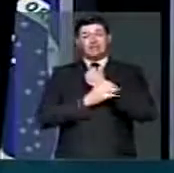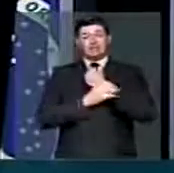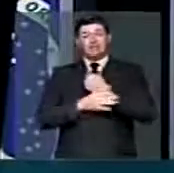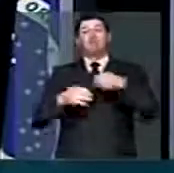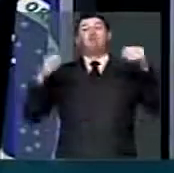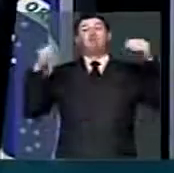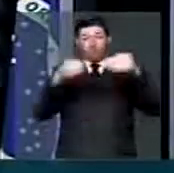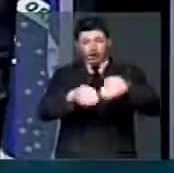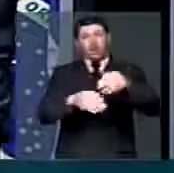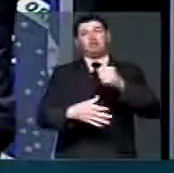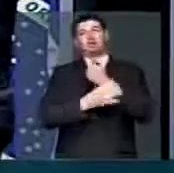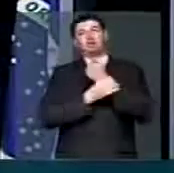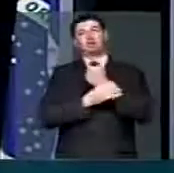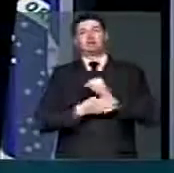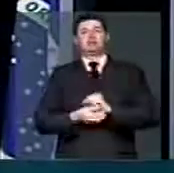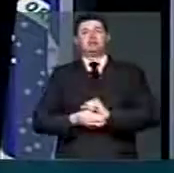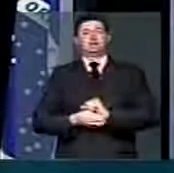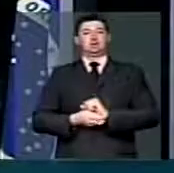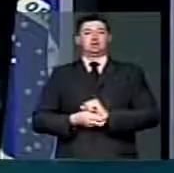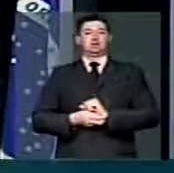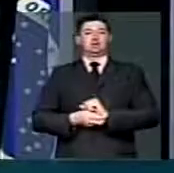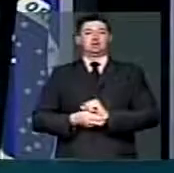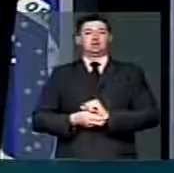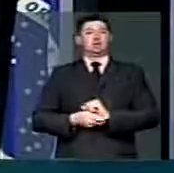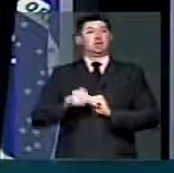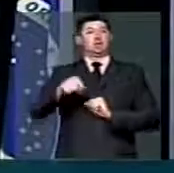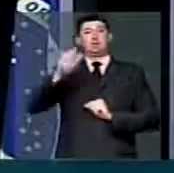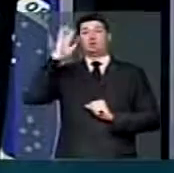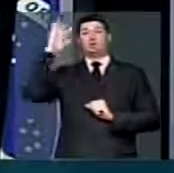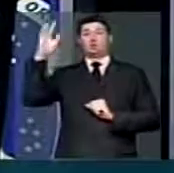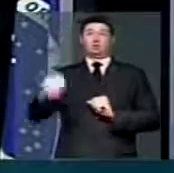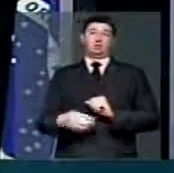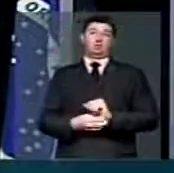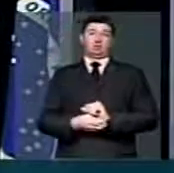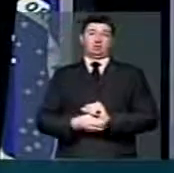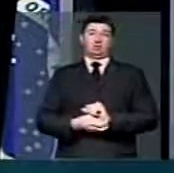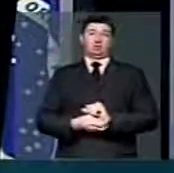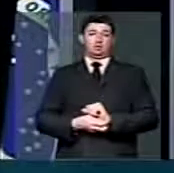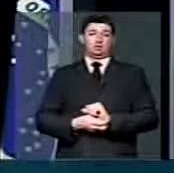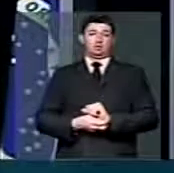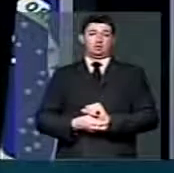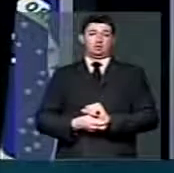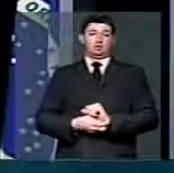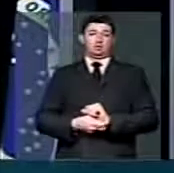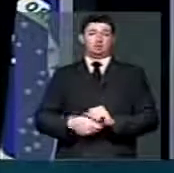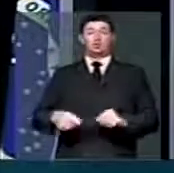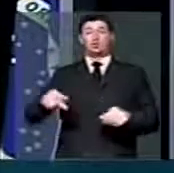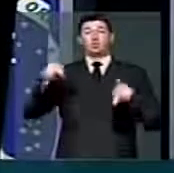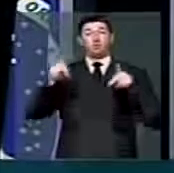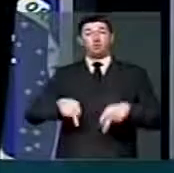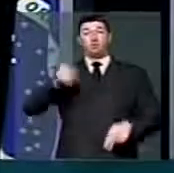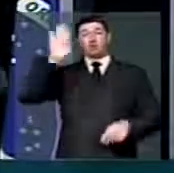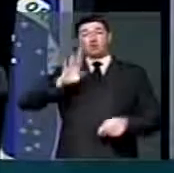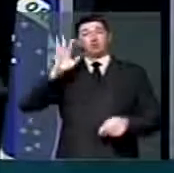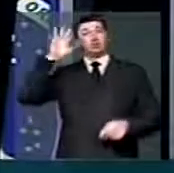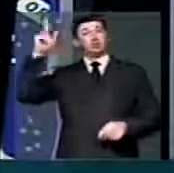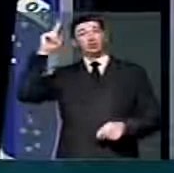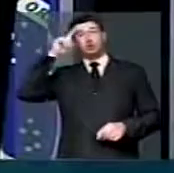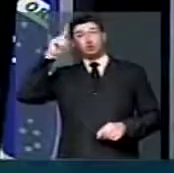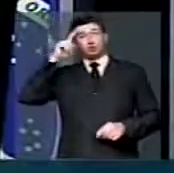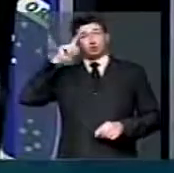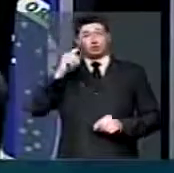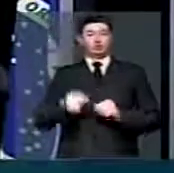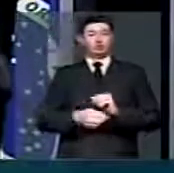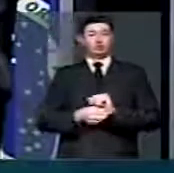segurança vá para a segurança. Eu acho que esse é o sonho dos brasileiros. Eu acho que os brasileiros sonham todos os dias. Eu acho que os